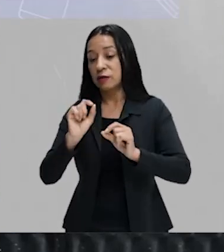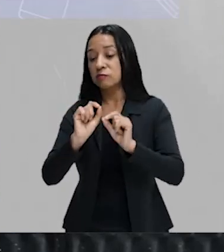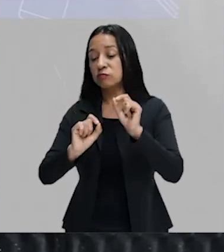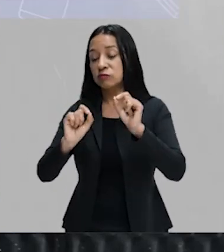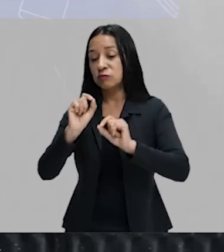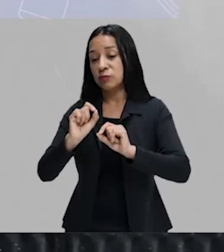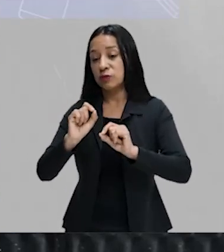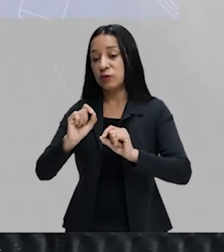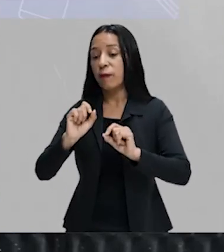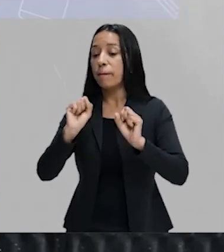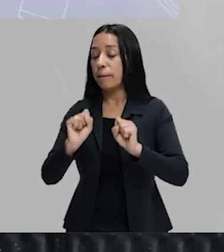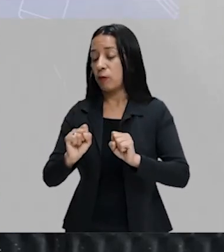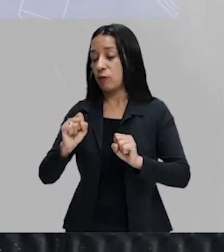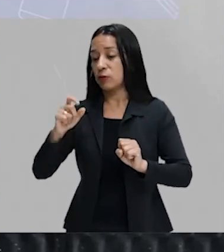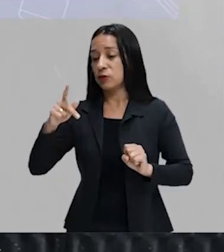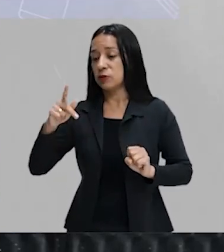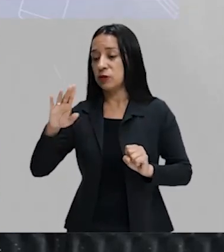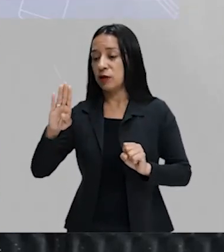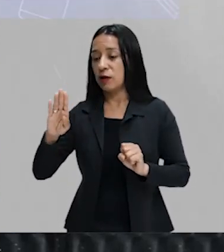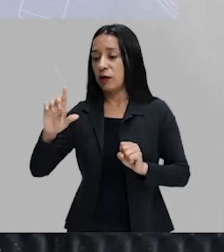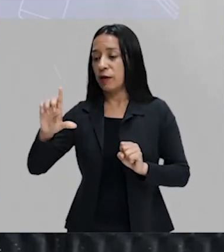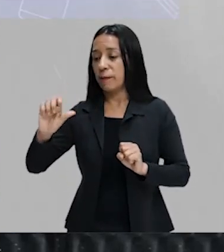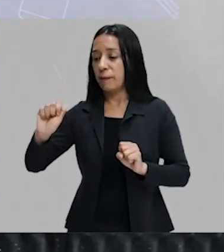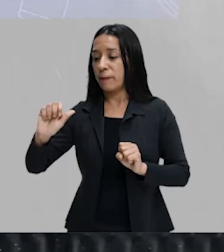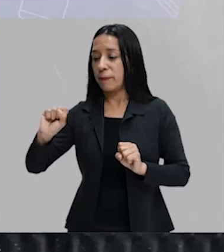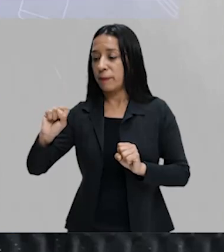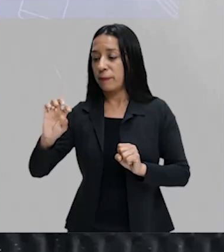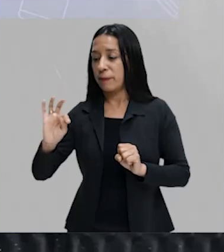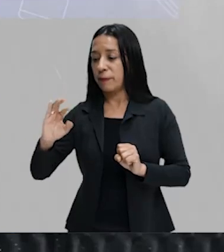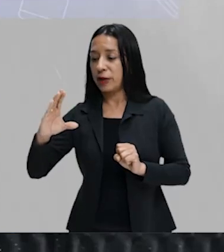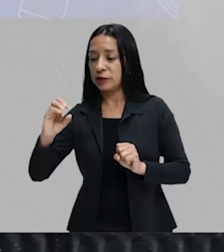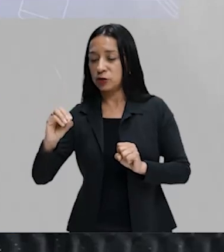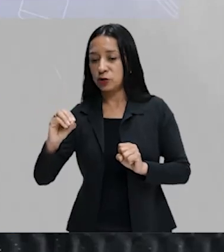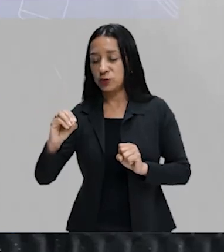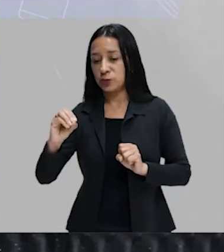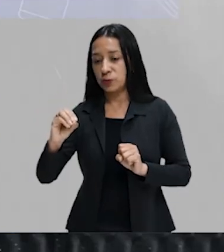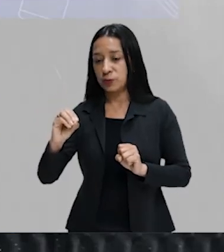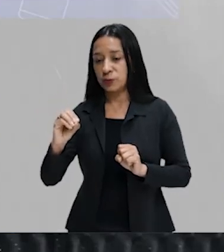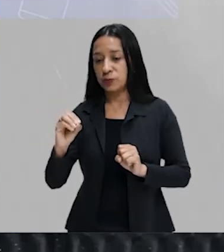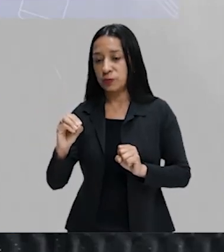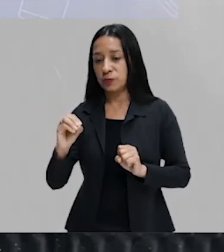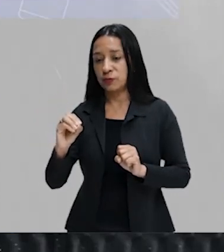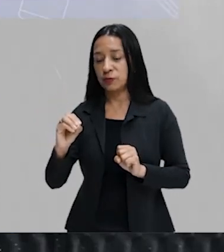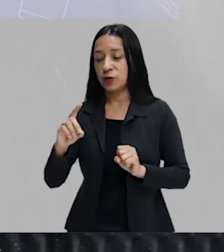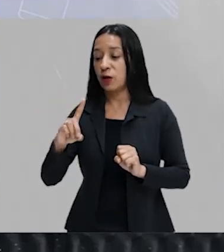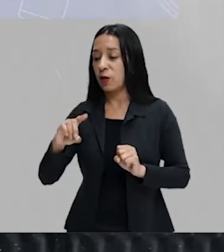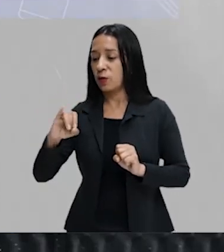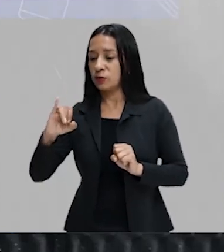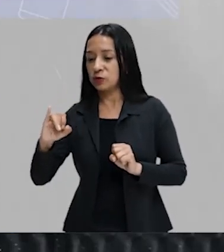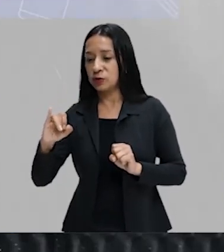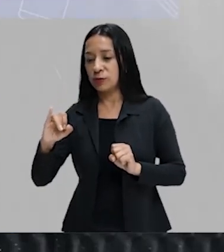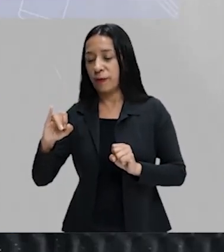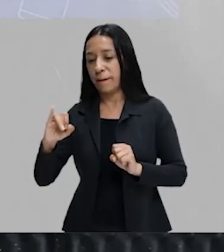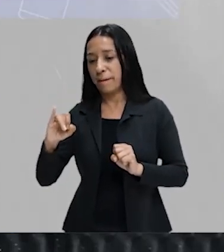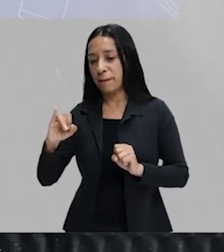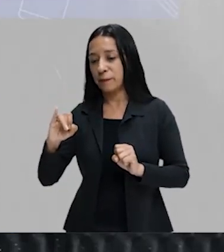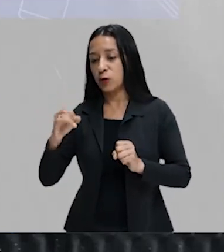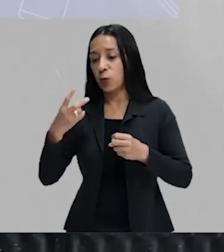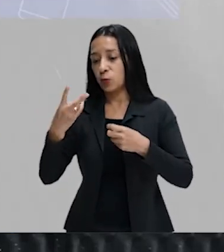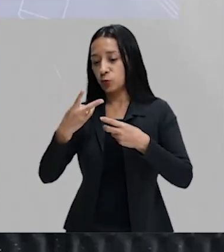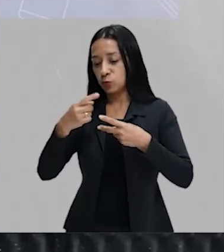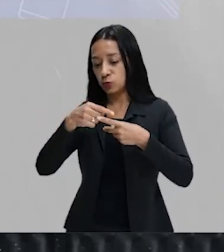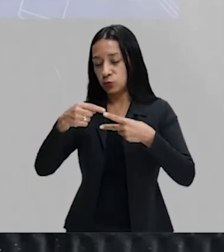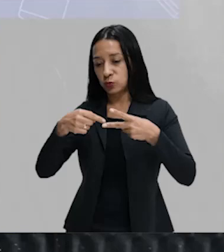triblástico. Quer dizer, o que quer dizer cada termo desse? A palavra diblástico quer dizer que o animal forma dois